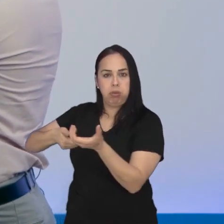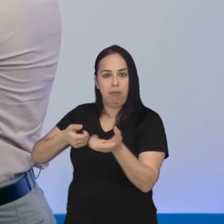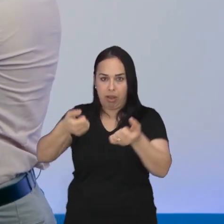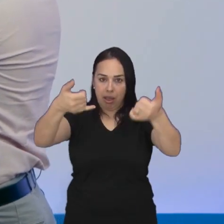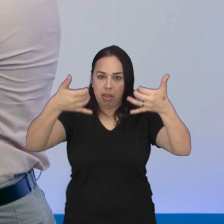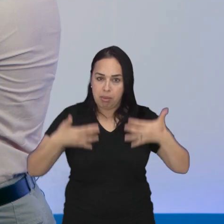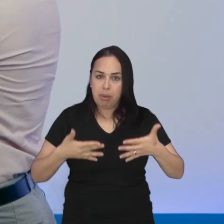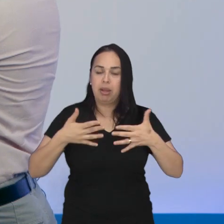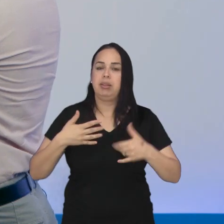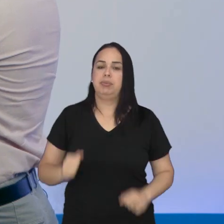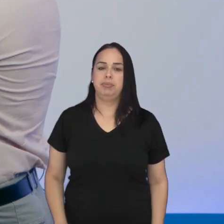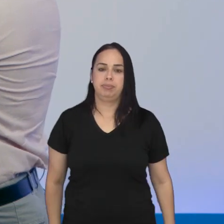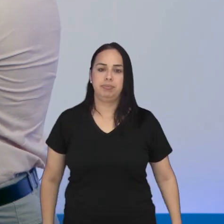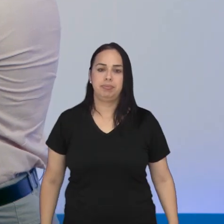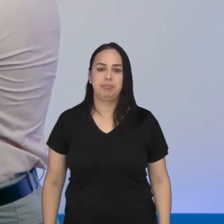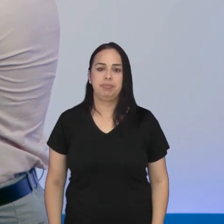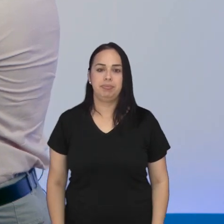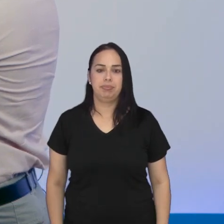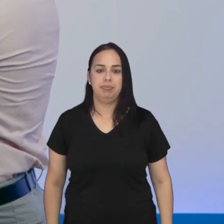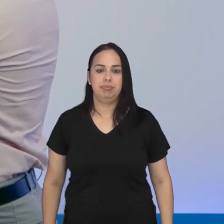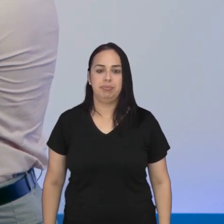pra gente.